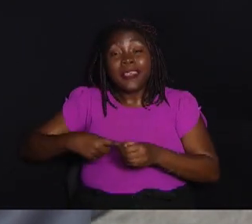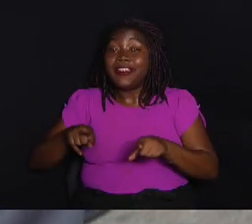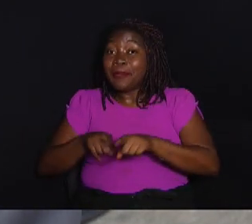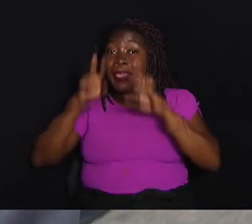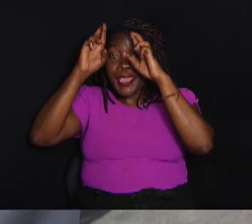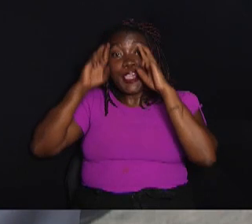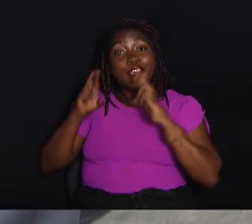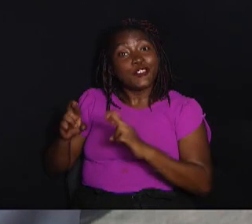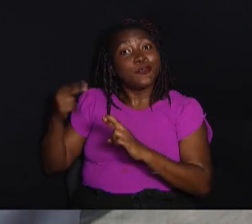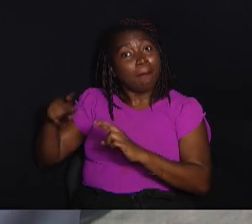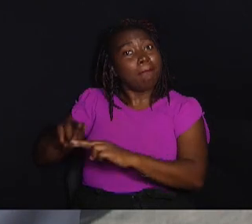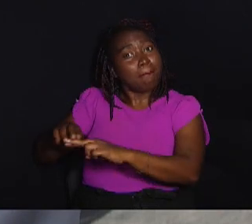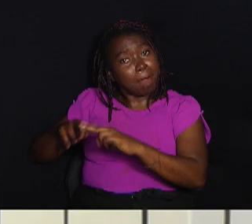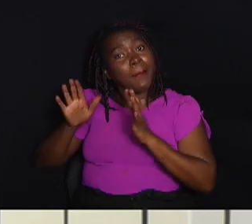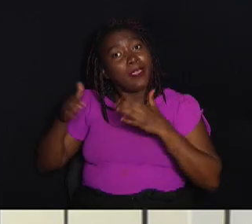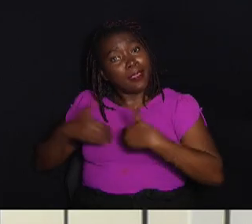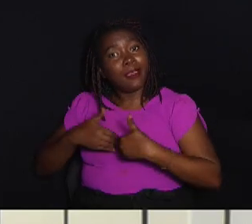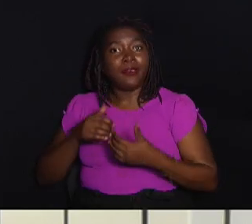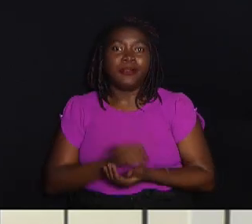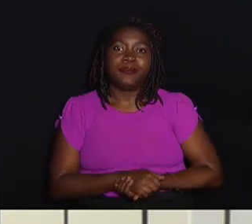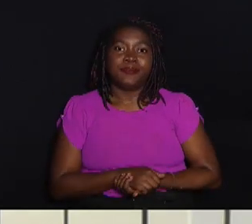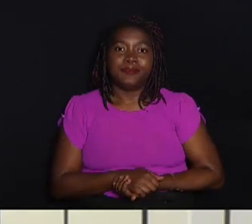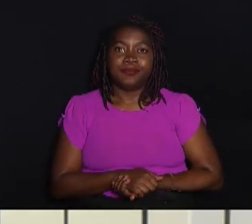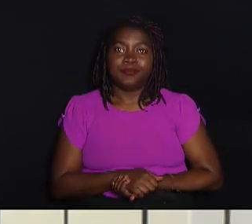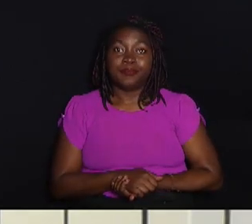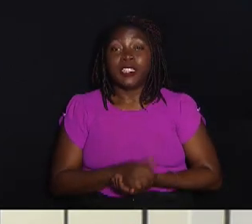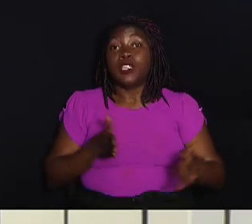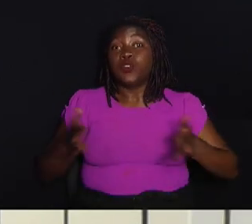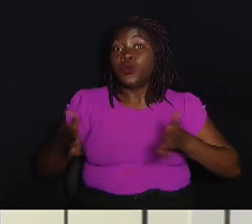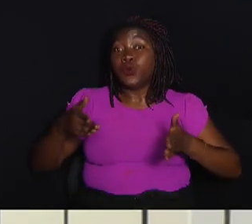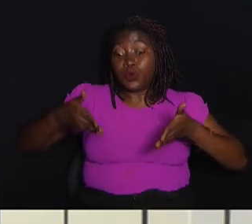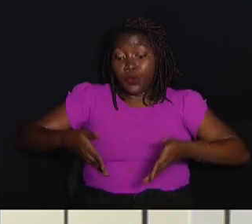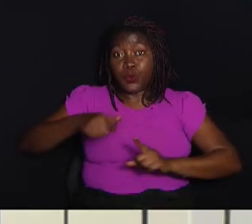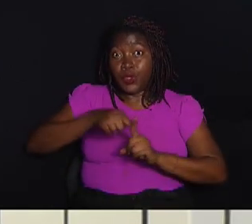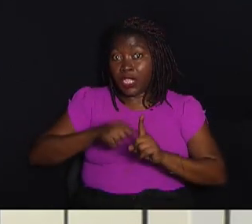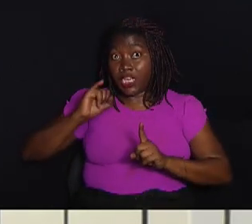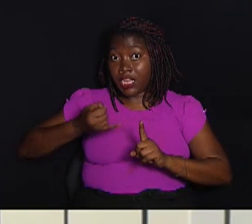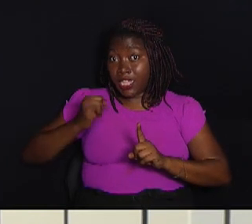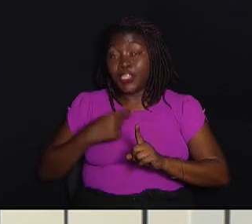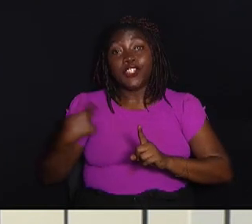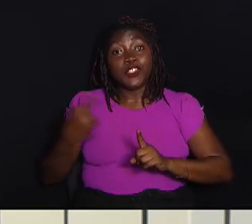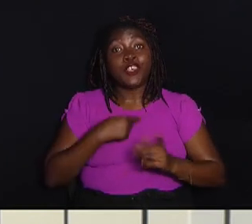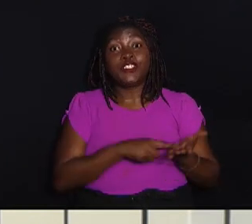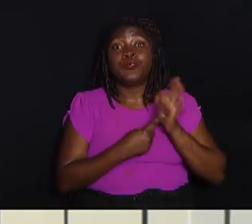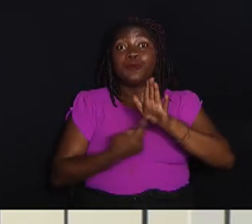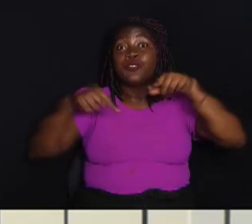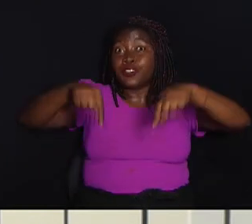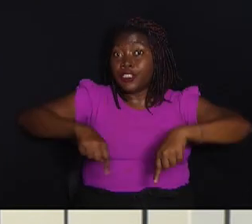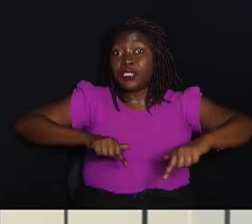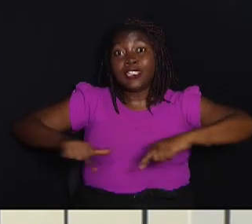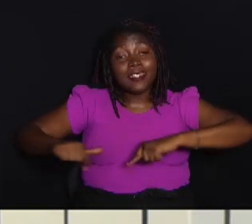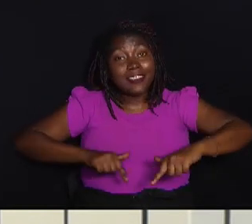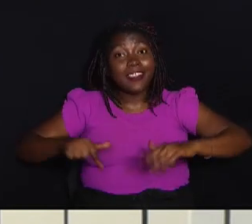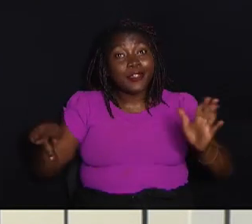causa dos autistas durante este mês de janeiro nós estamos mostrando aqui o trabalho